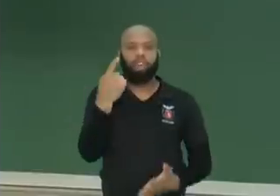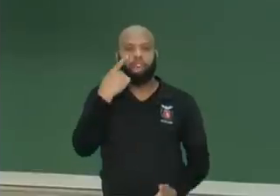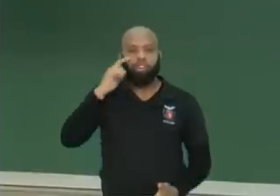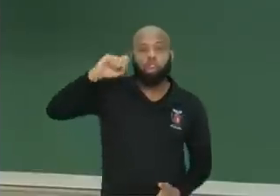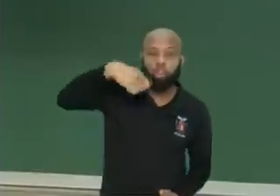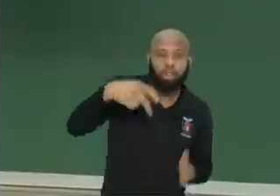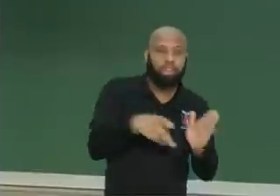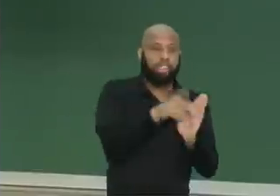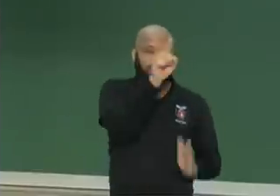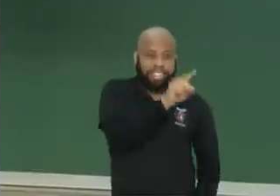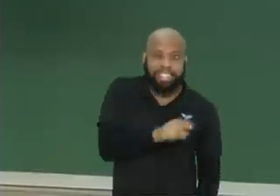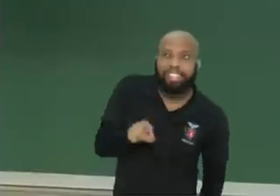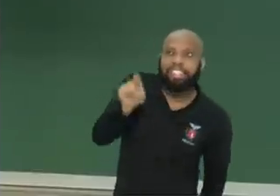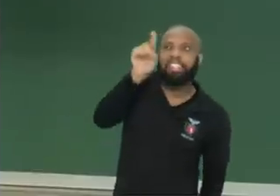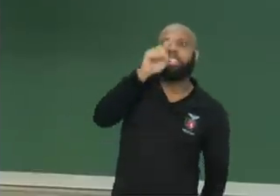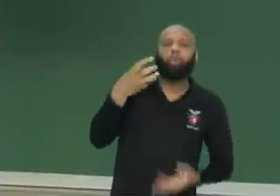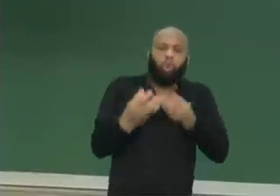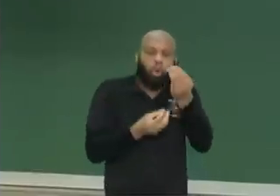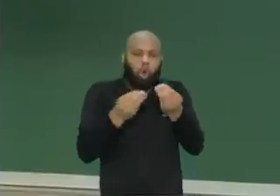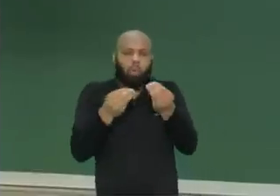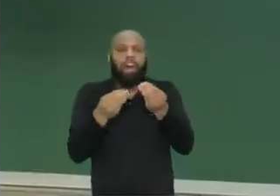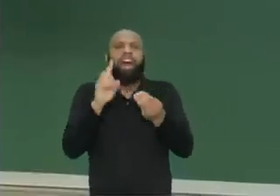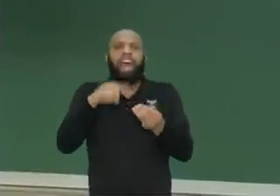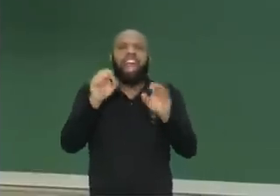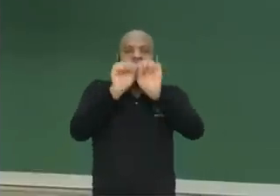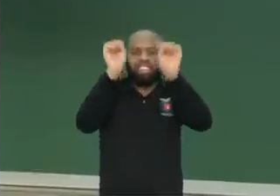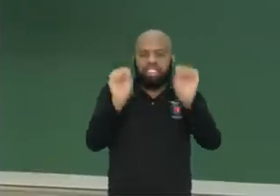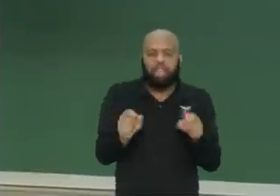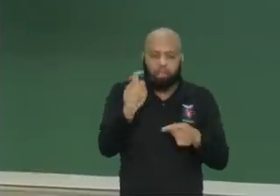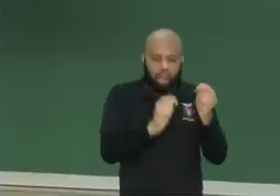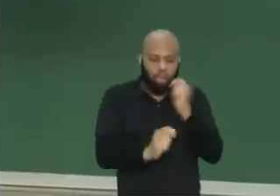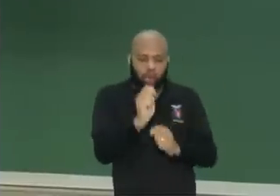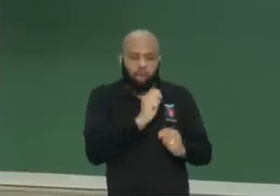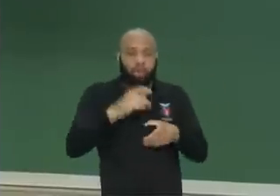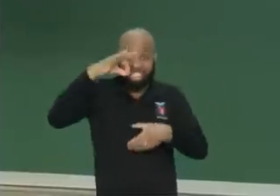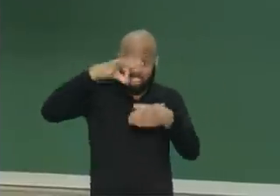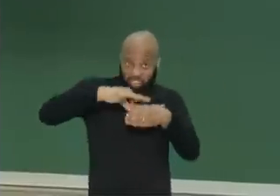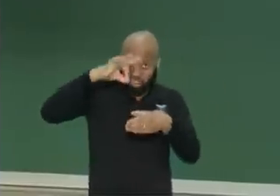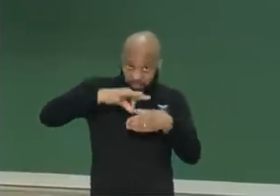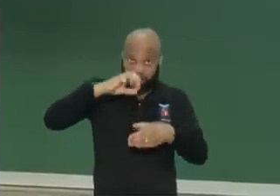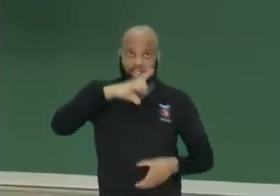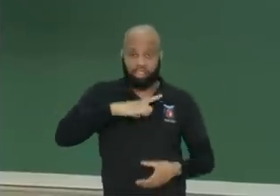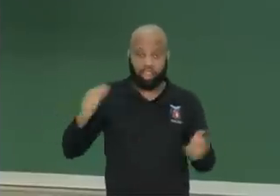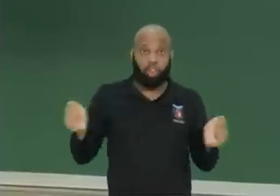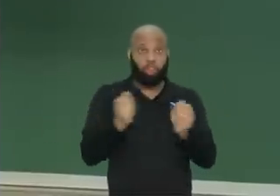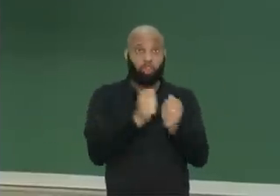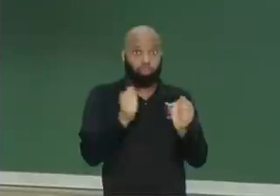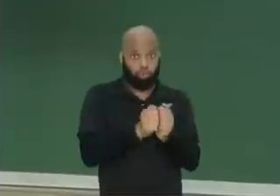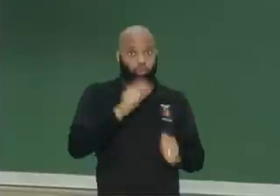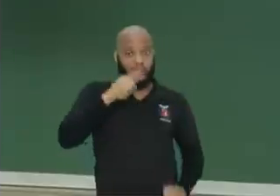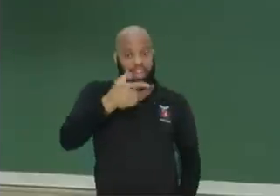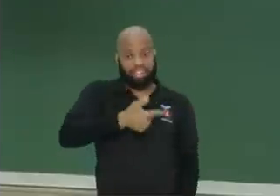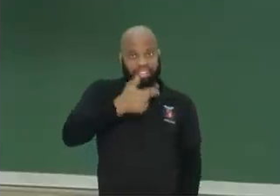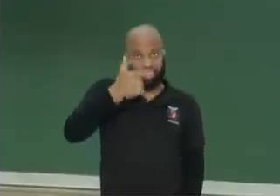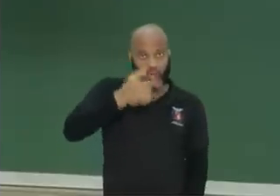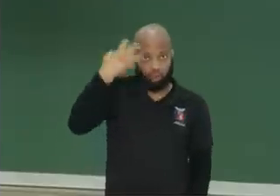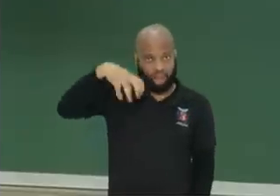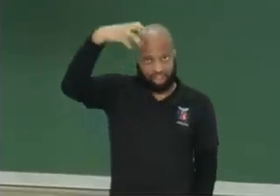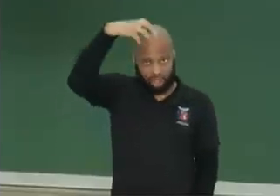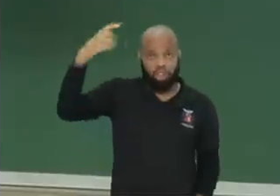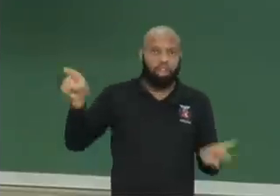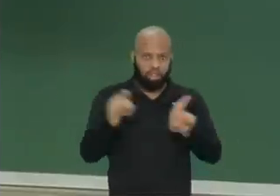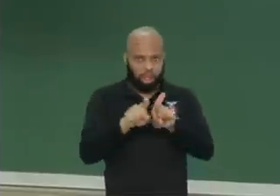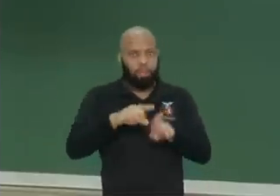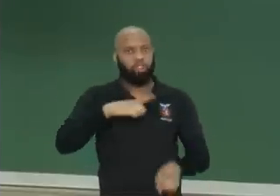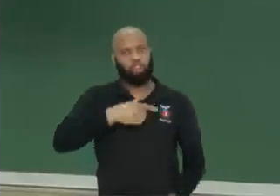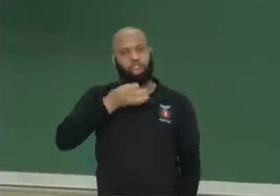erva mate, que foi o principal ciclo econômico aqui do Paraná no segundo reinado, junto com o café. Então, a gente sabe das riquezas